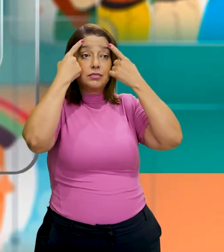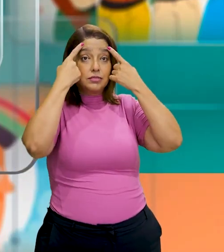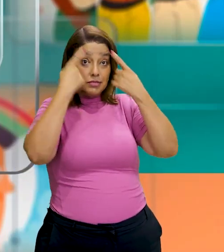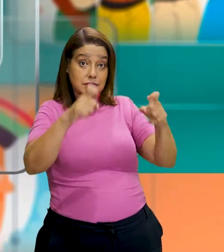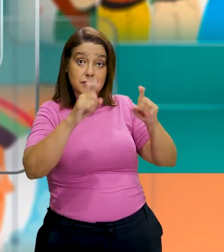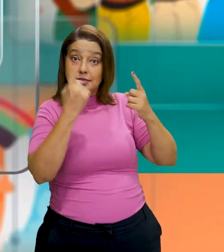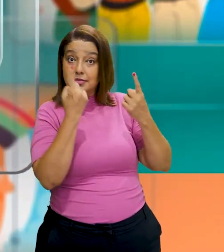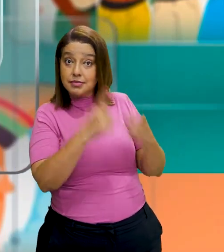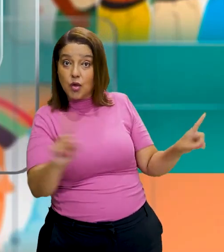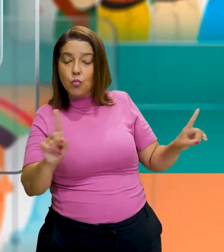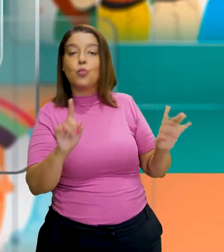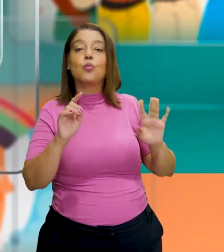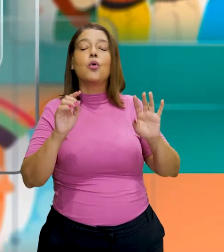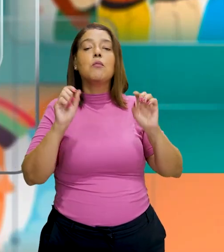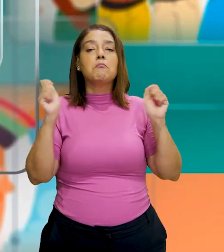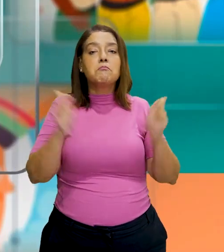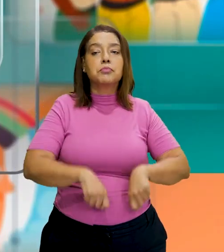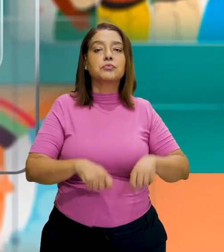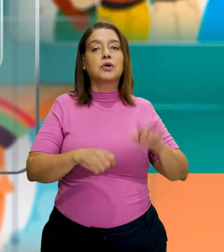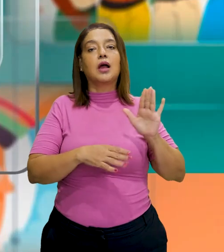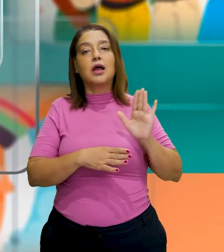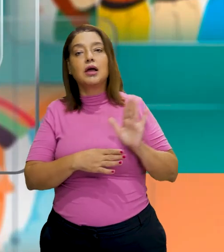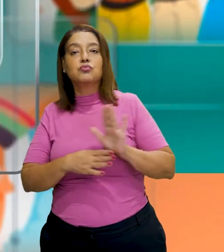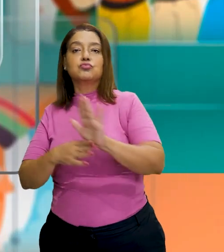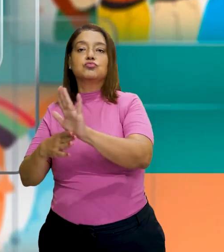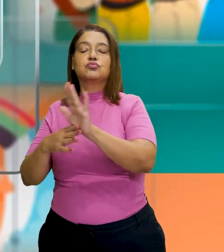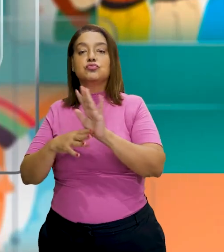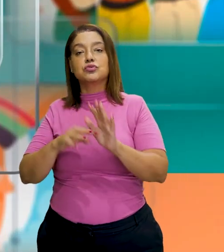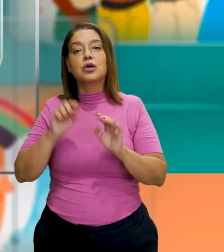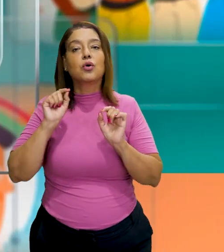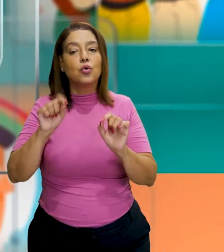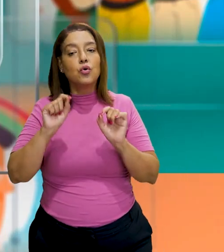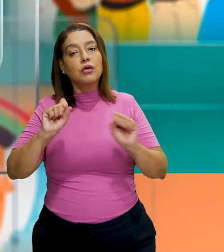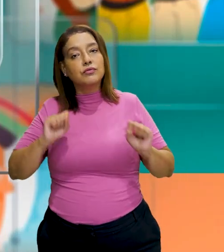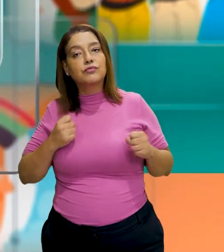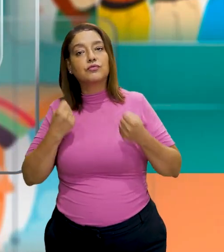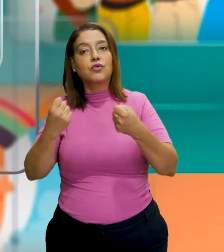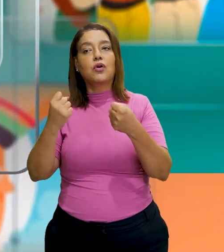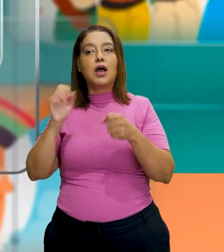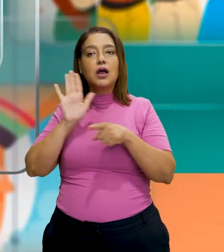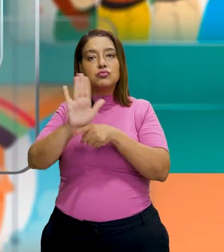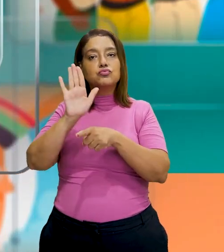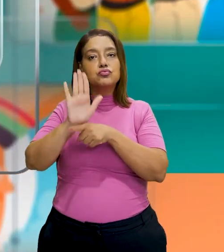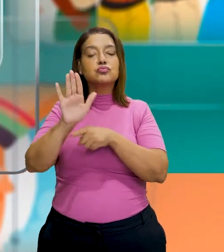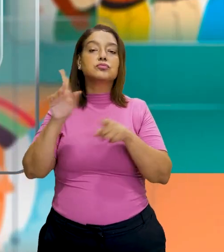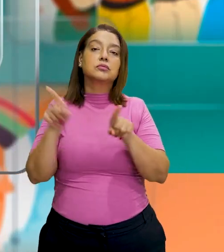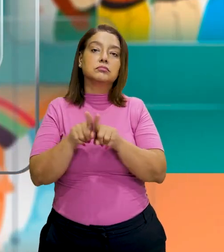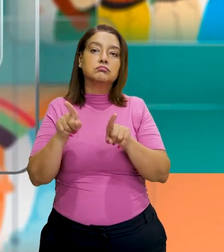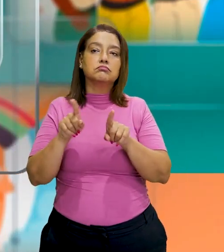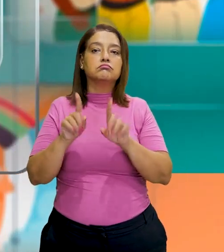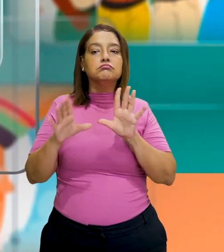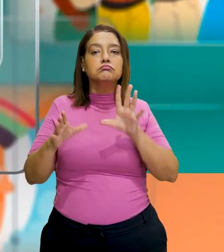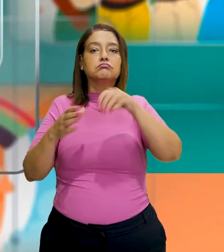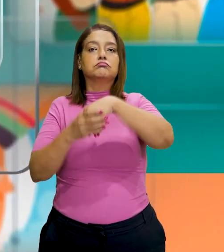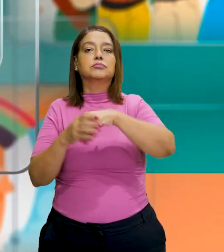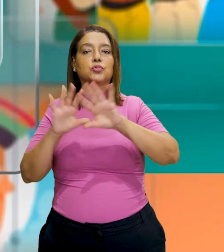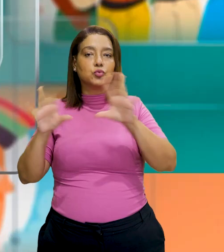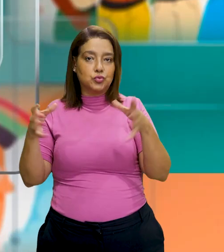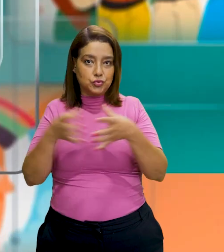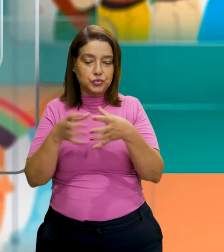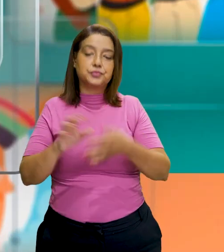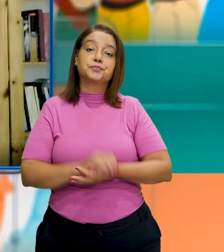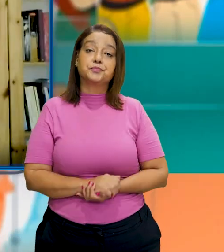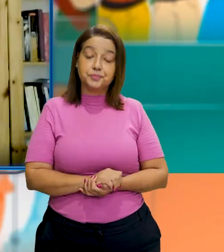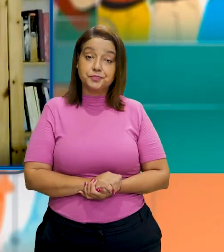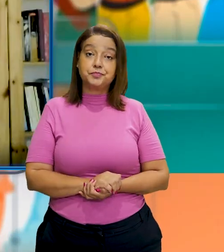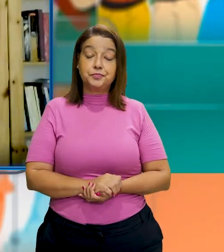não violenta podem contribuir de forma decisiva para fortalecer a colaboração e a coesão dentro de uma